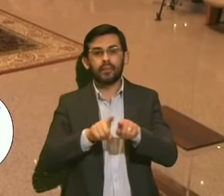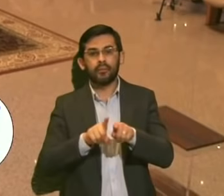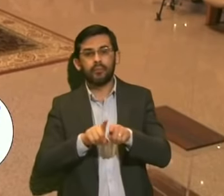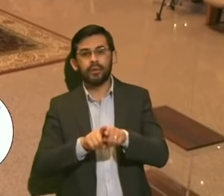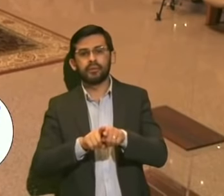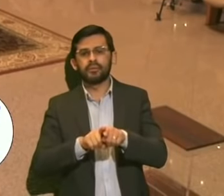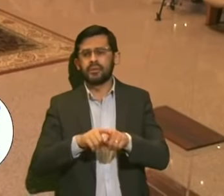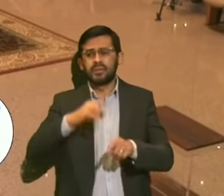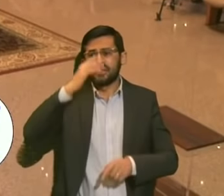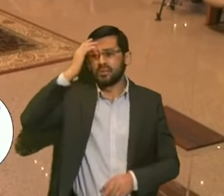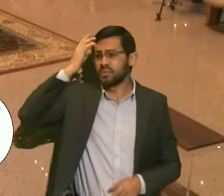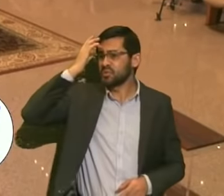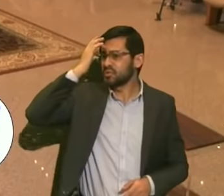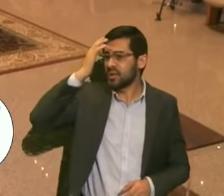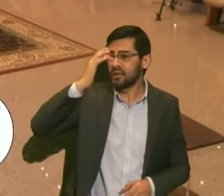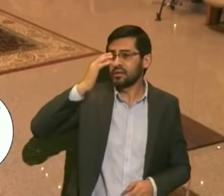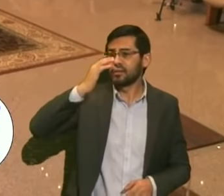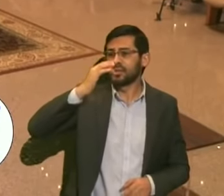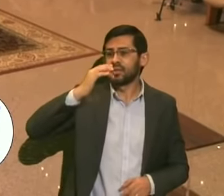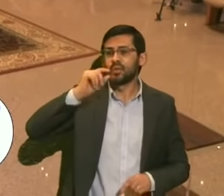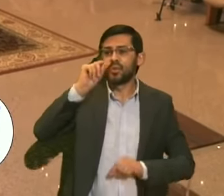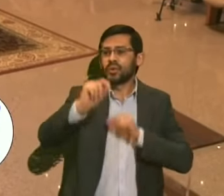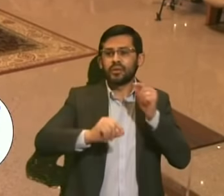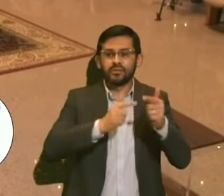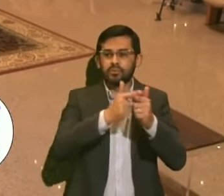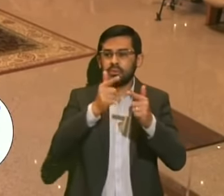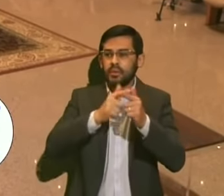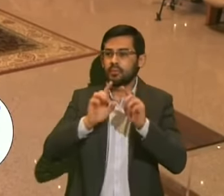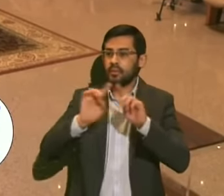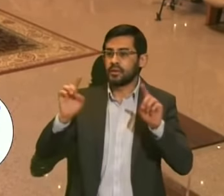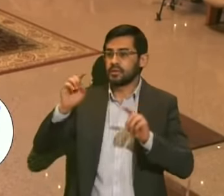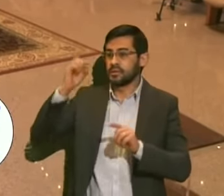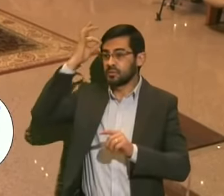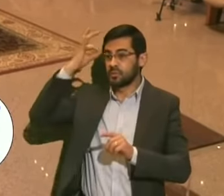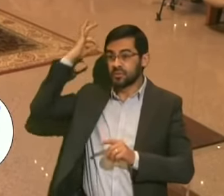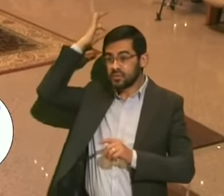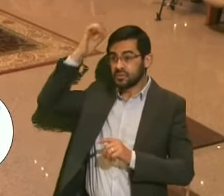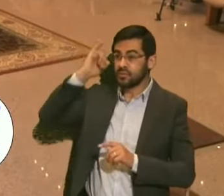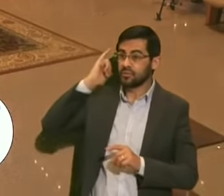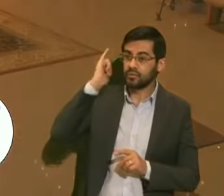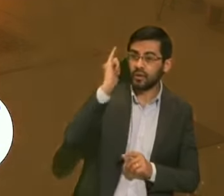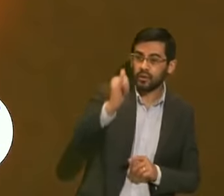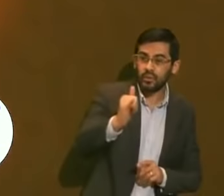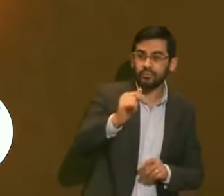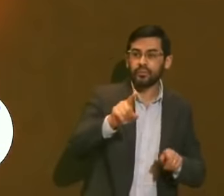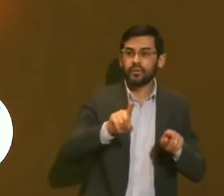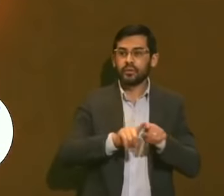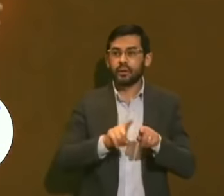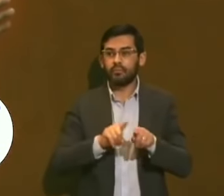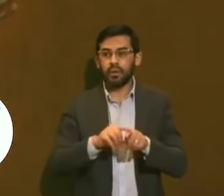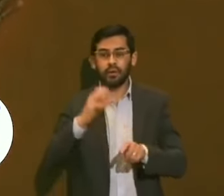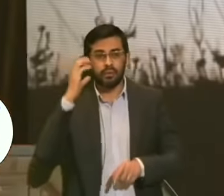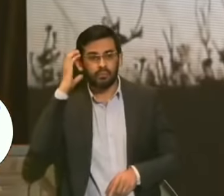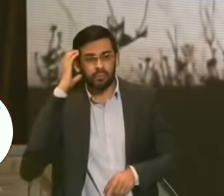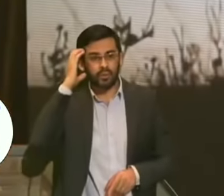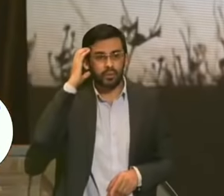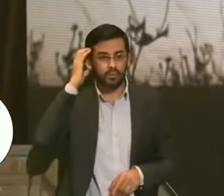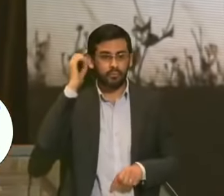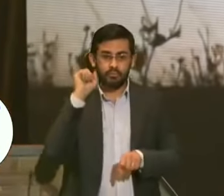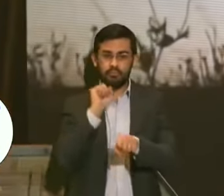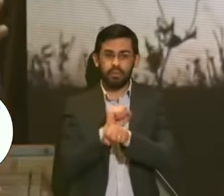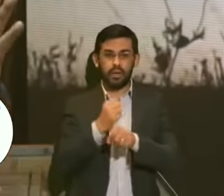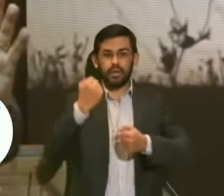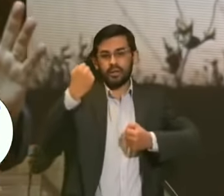enfim, aqueles a quem o Espírito Santo falou, a gente vai orar. Se você está ouvindo pelo rádio, para o teu